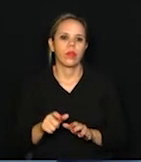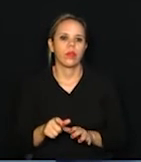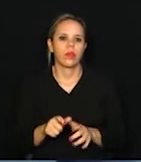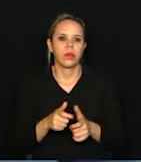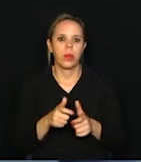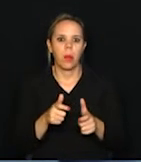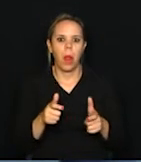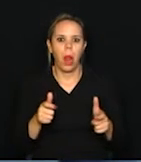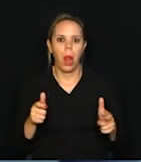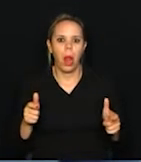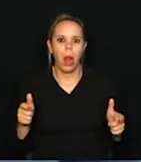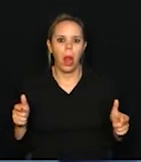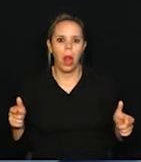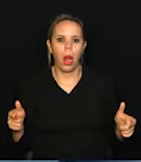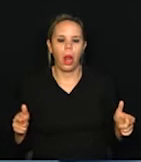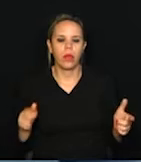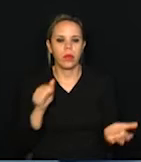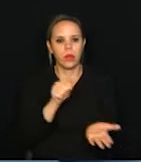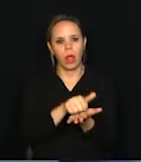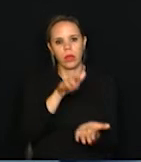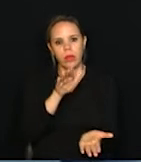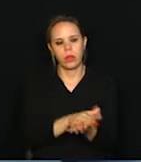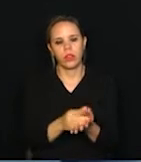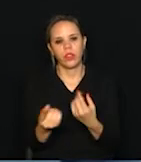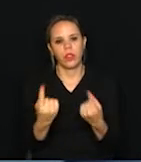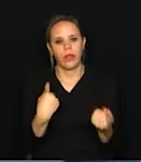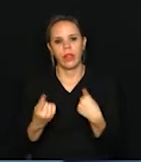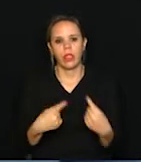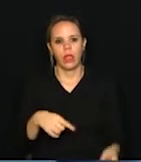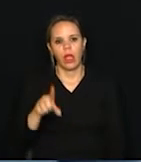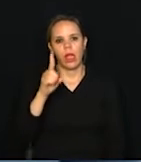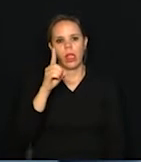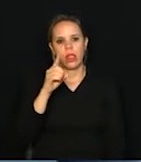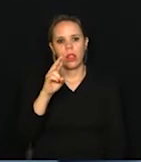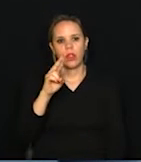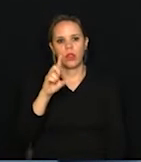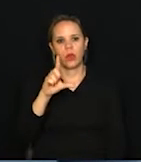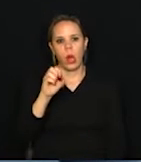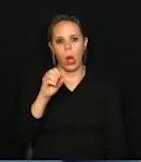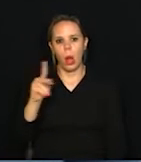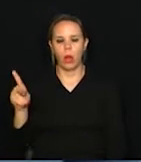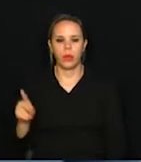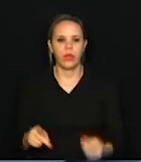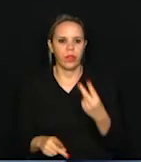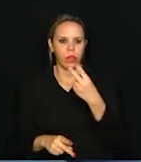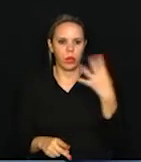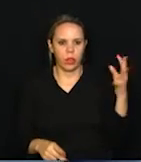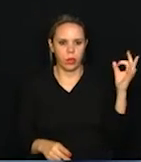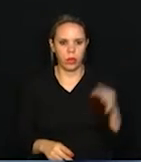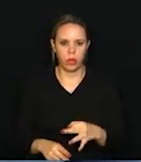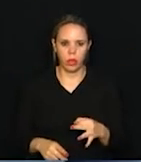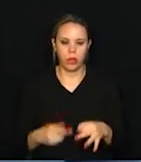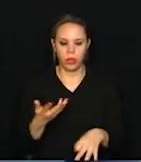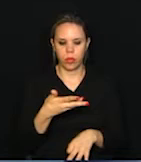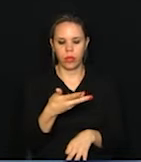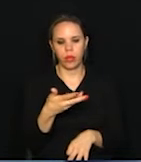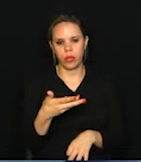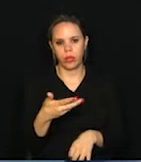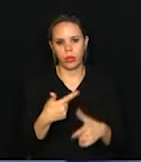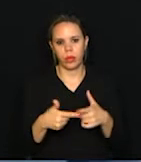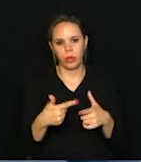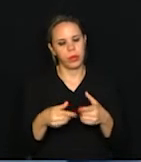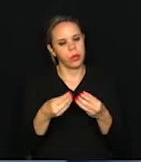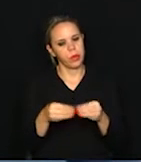índice maior de penalidade na Avenida João Boy do Lobo é velocidade, são 24%, nesse requerimento que recebi